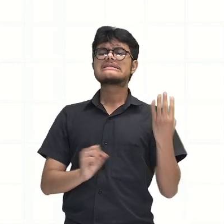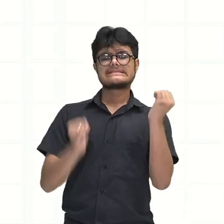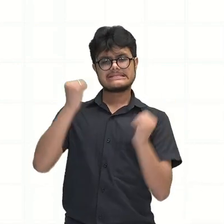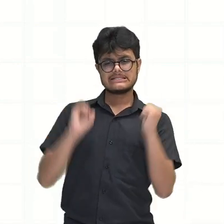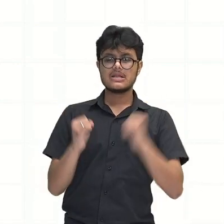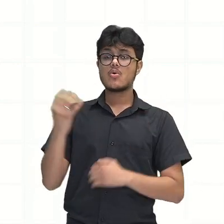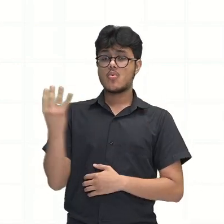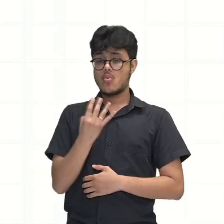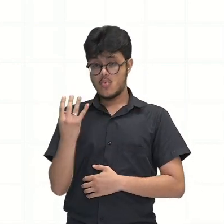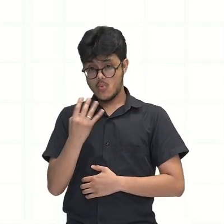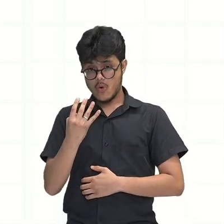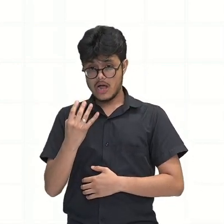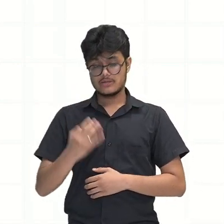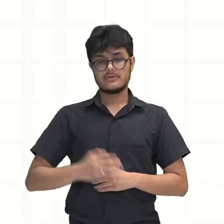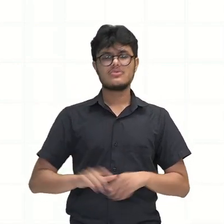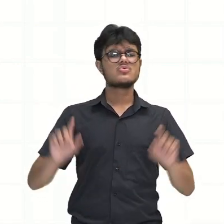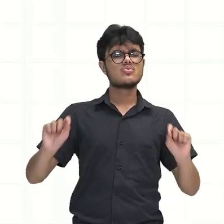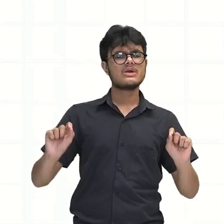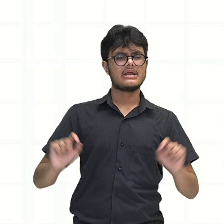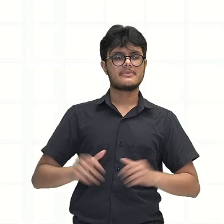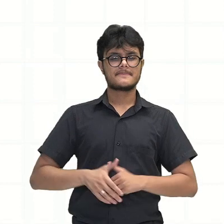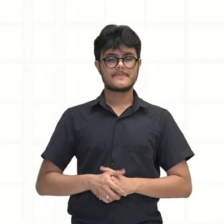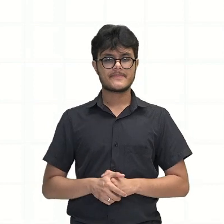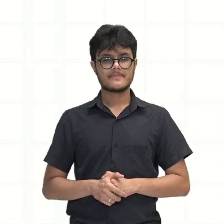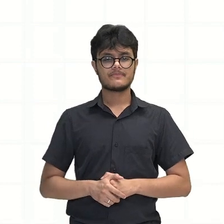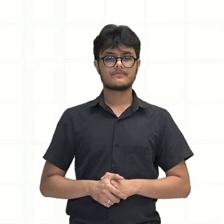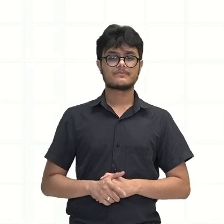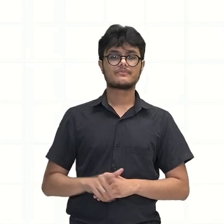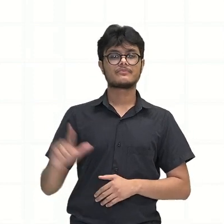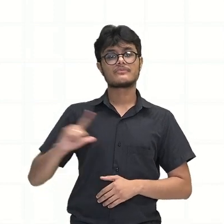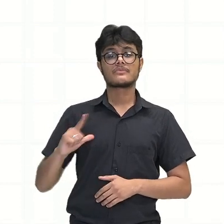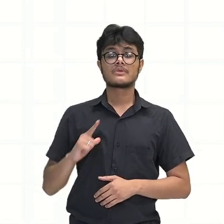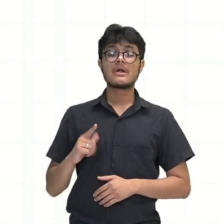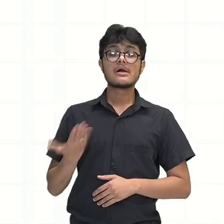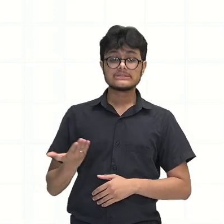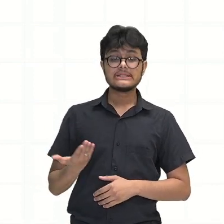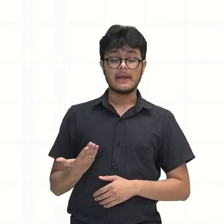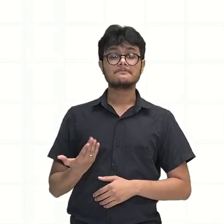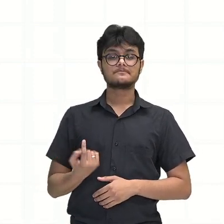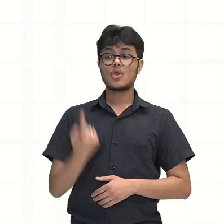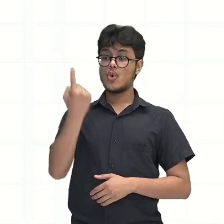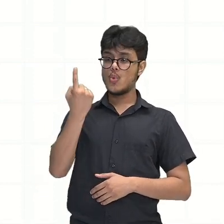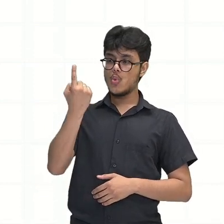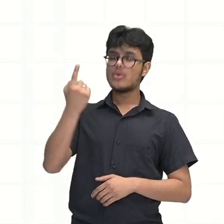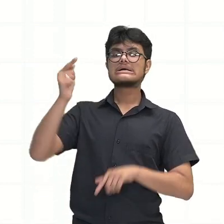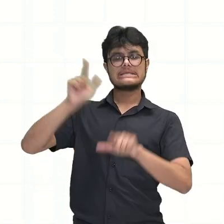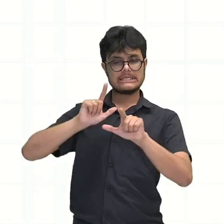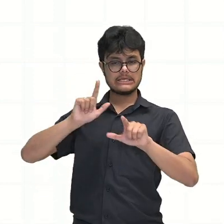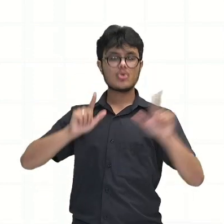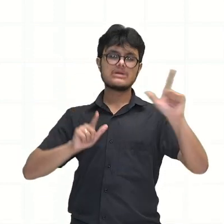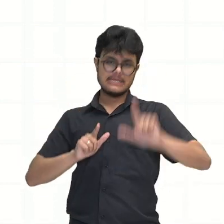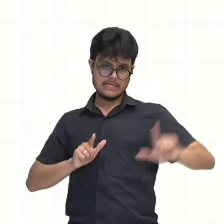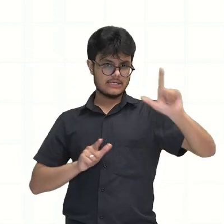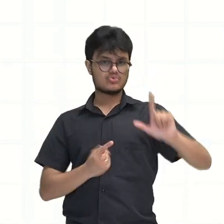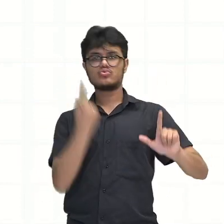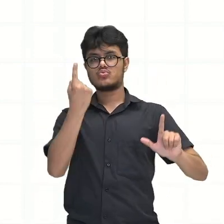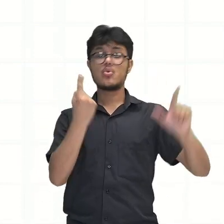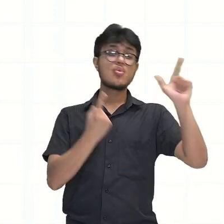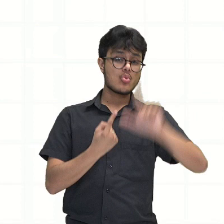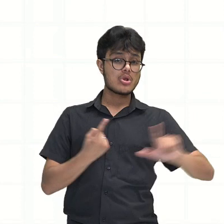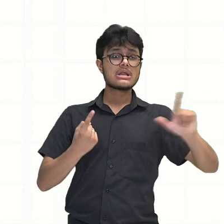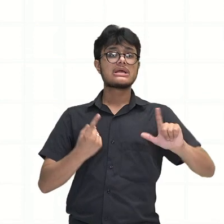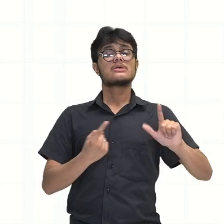aquele que nós vimos na imagem anterior, ele vai dividir 1 litro de combustível